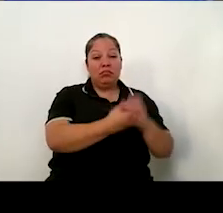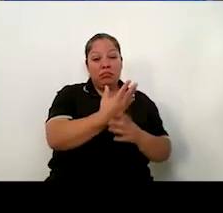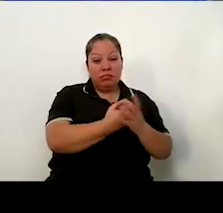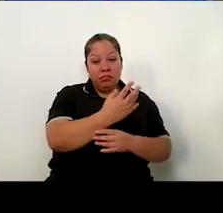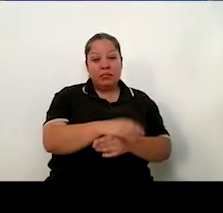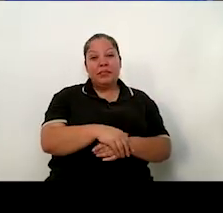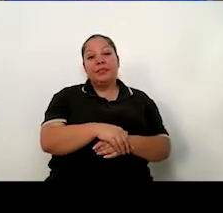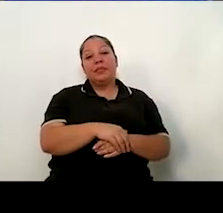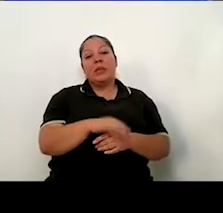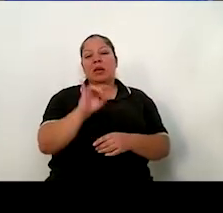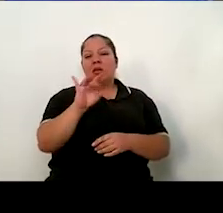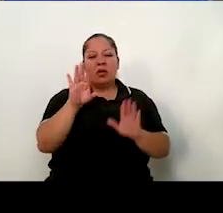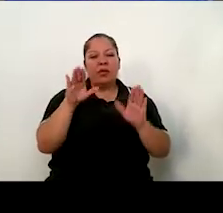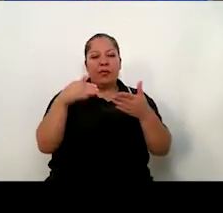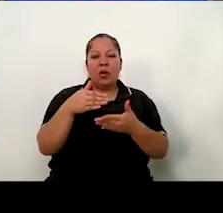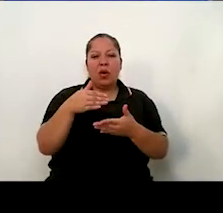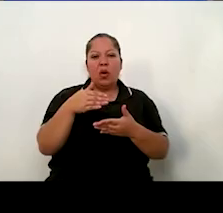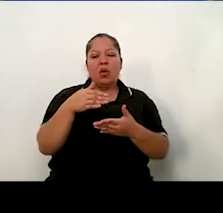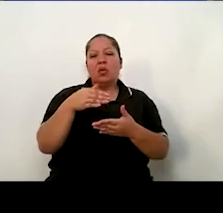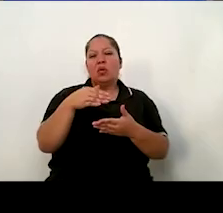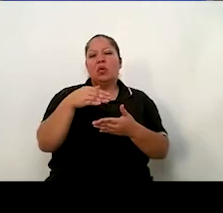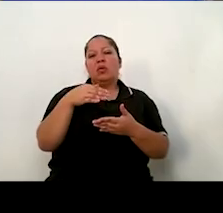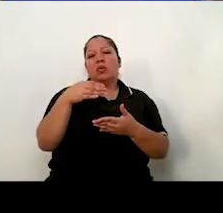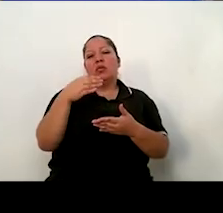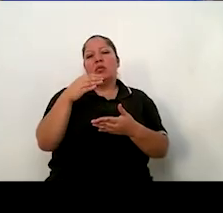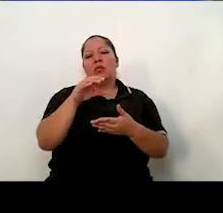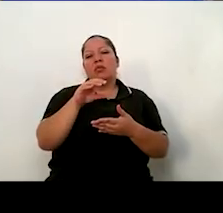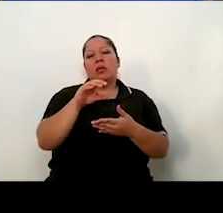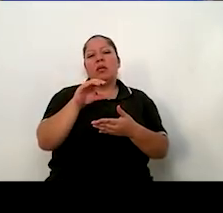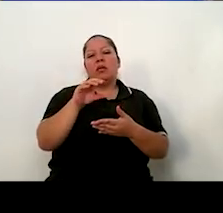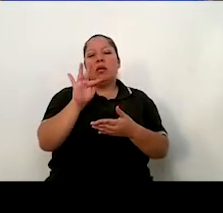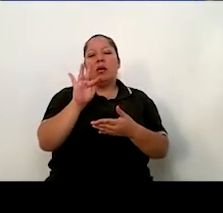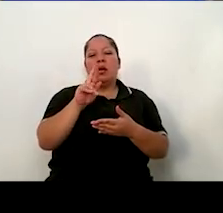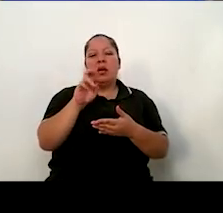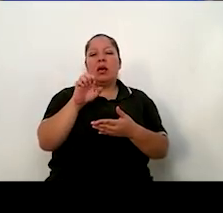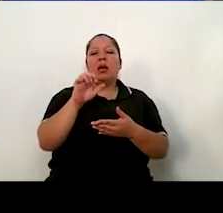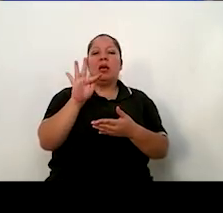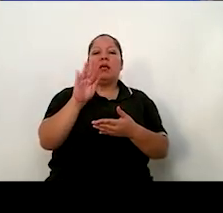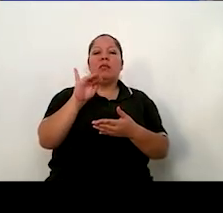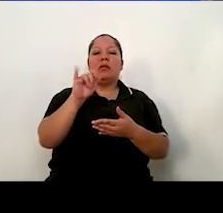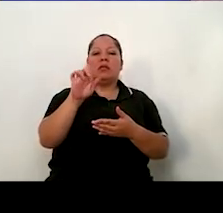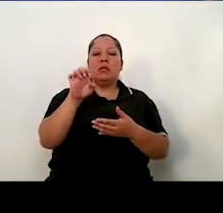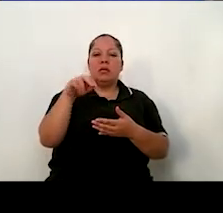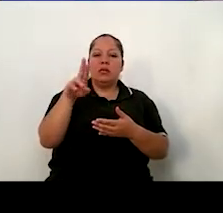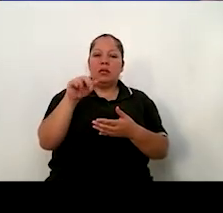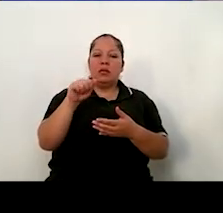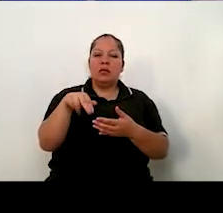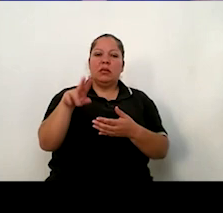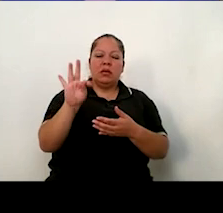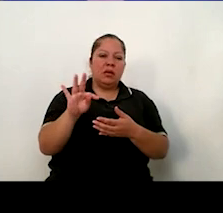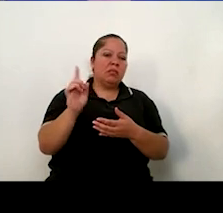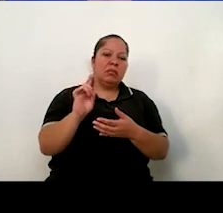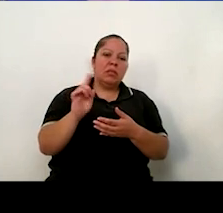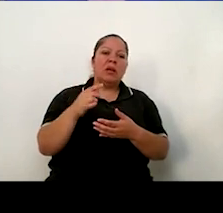refrigerante, a gente está falando de suco de fruta, de suco industrializado e de suco natural também, que se acrescenta